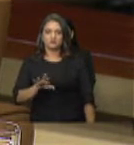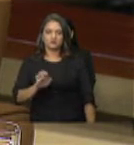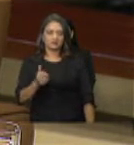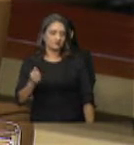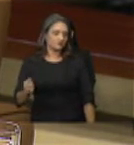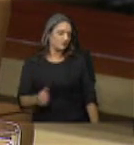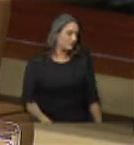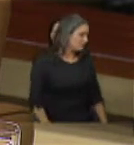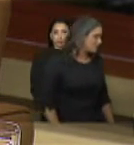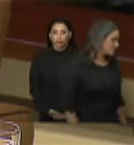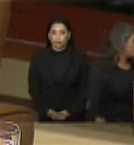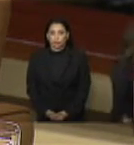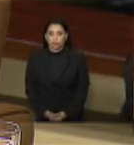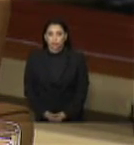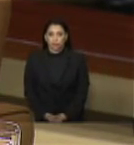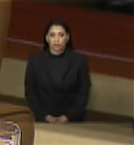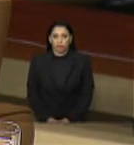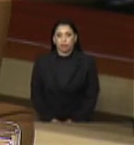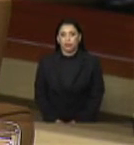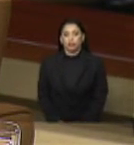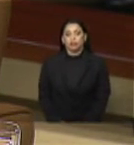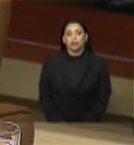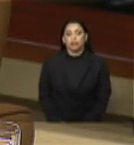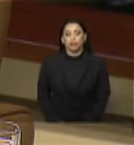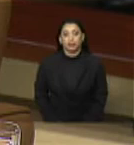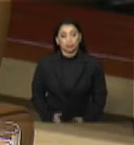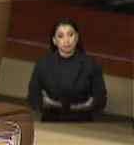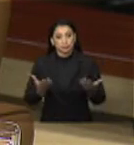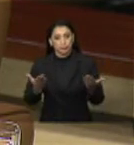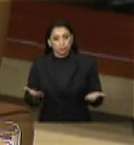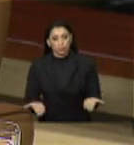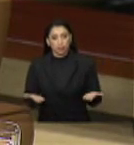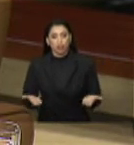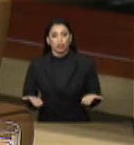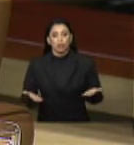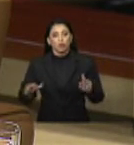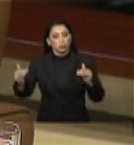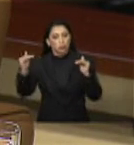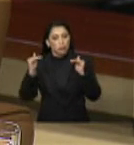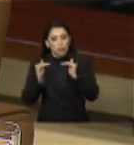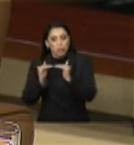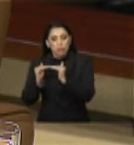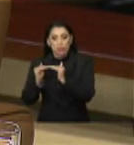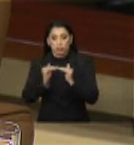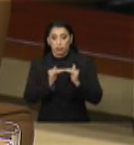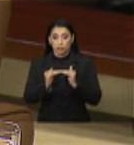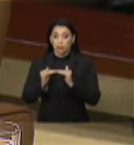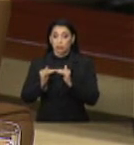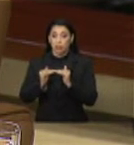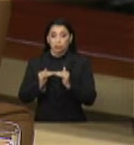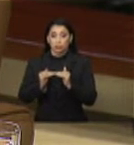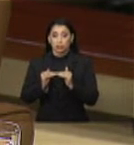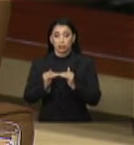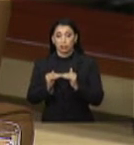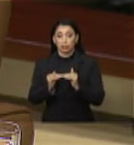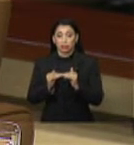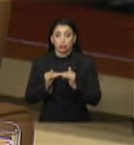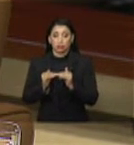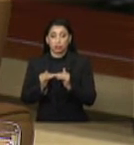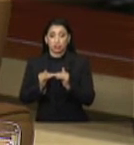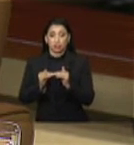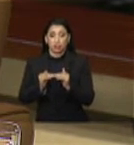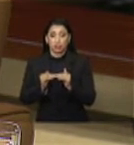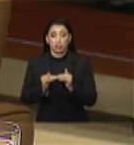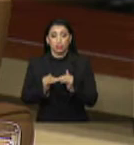saudoso Ministro Maurício Correia é prevalecendo essa eventual compreensão aqui há na